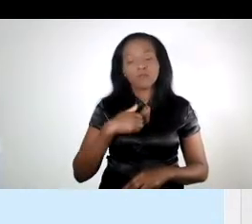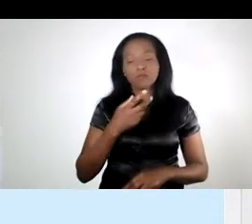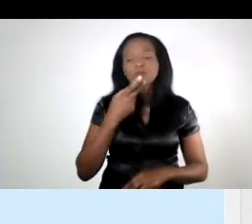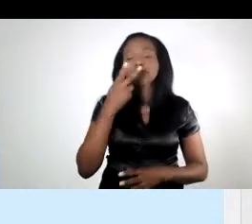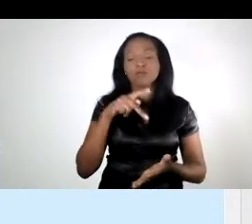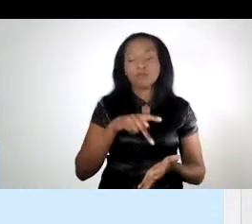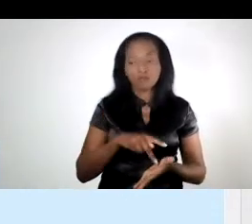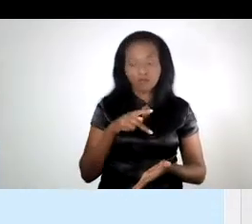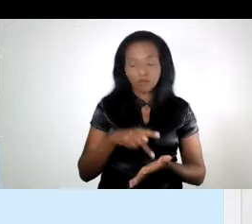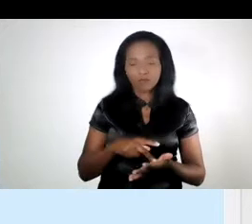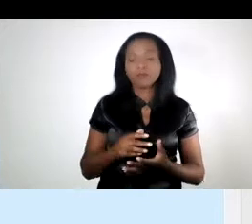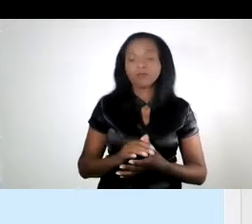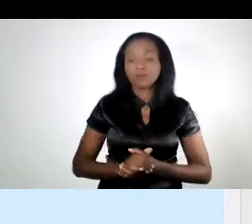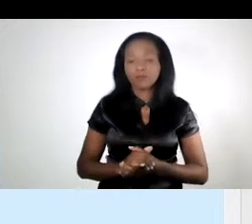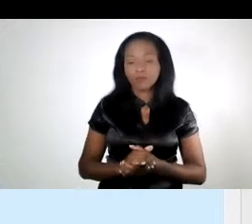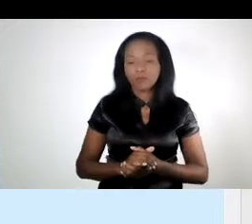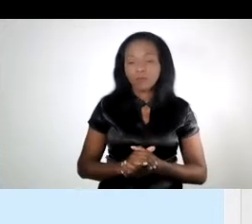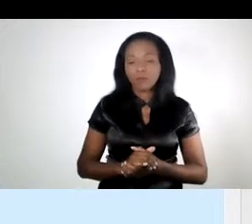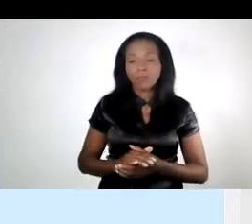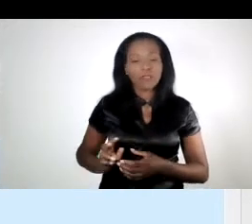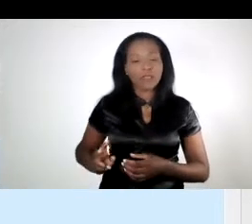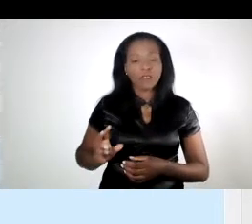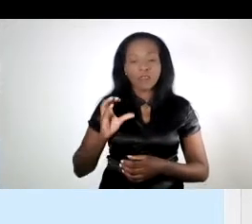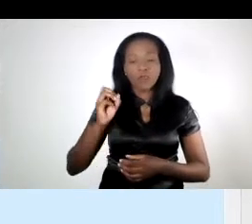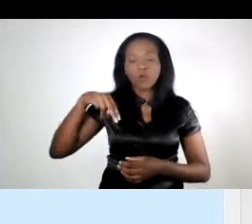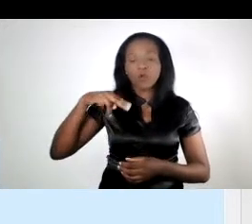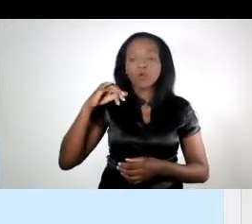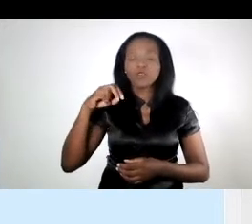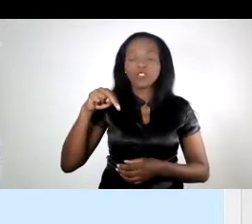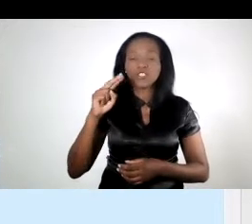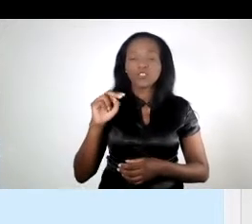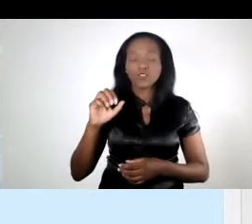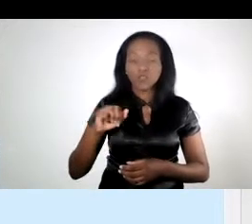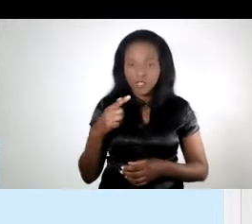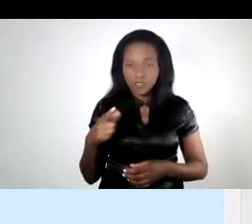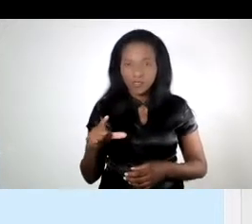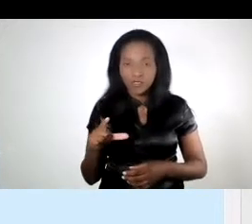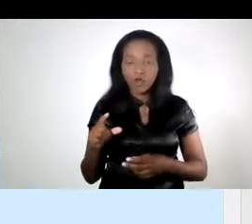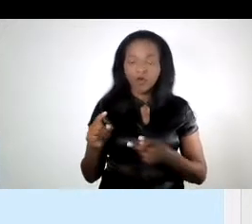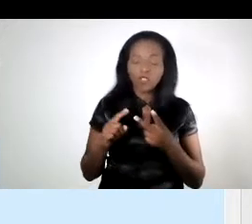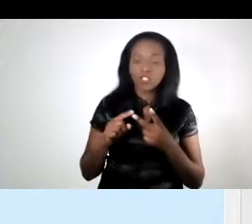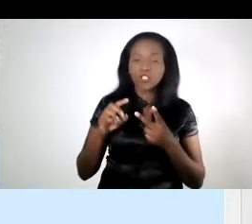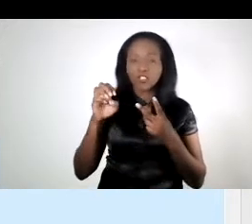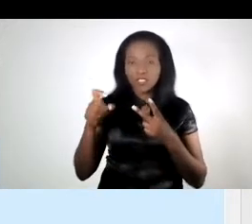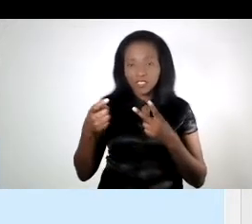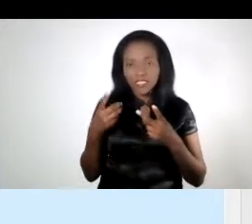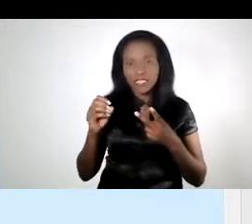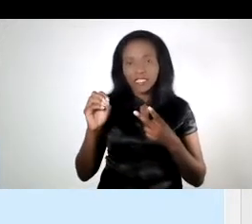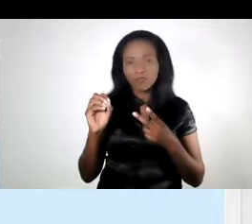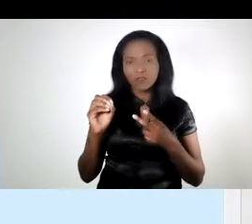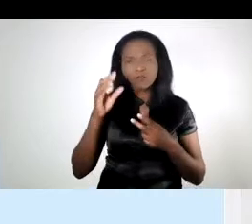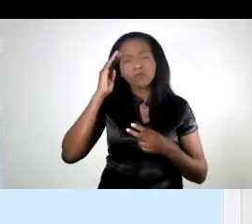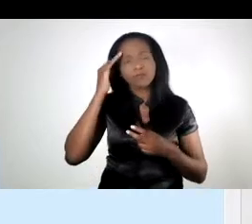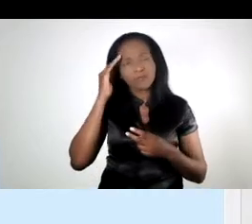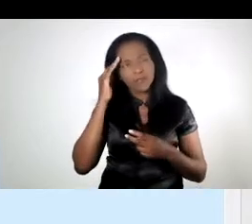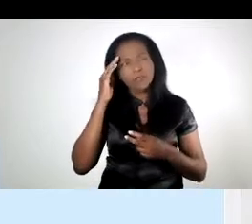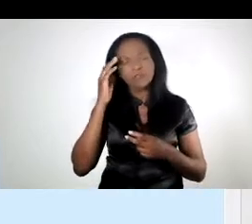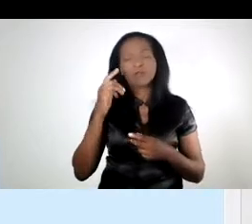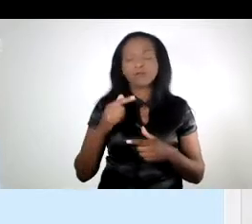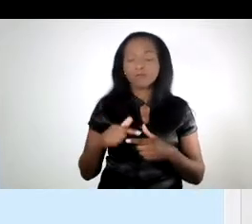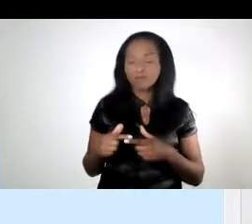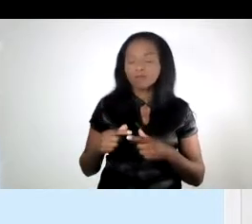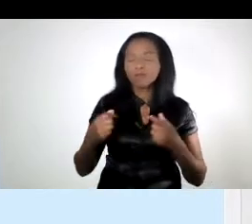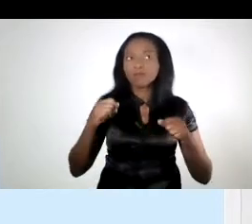a avó. Continuação e Êxodo entenderam bem a situação. Aquele tempo precisava de uma